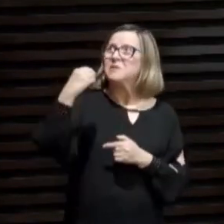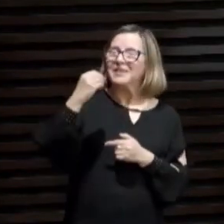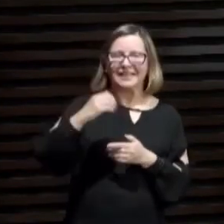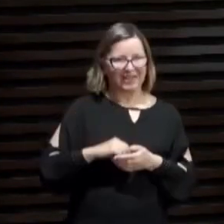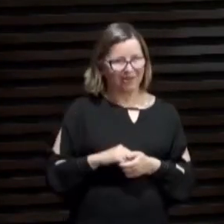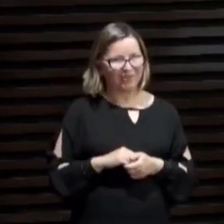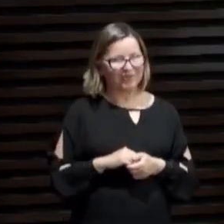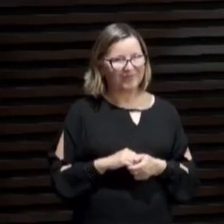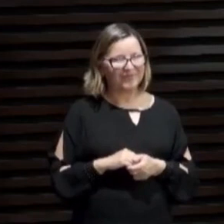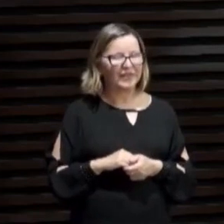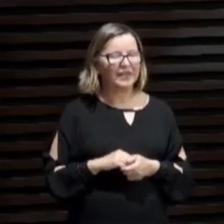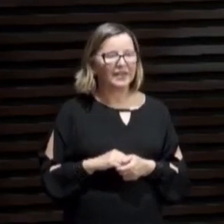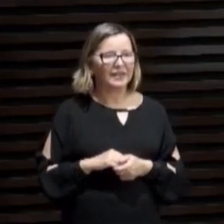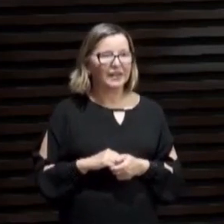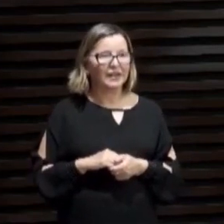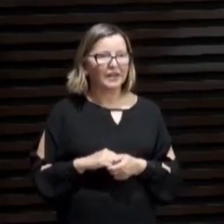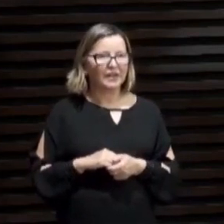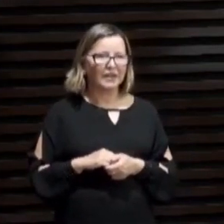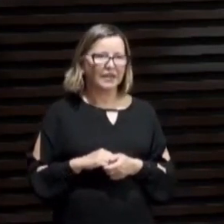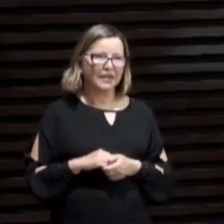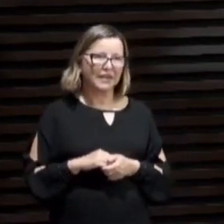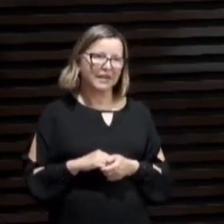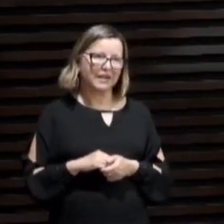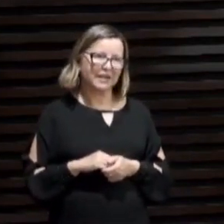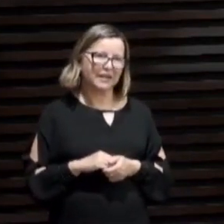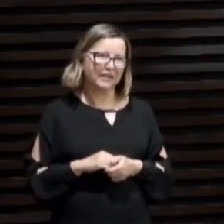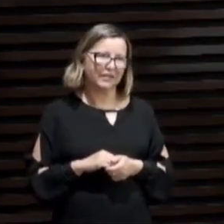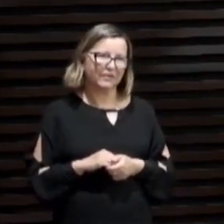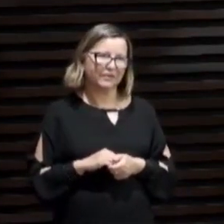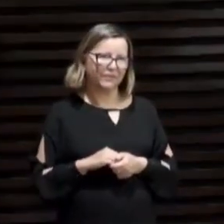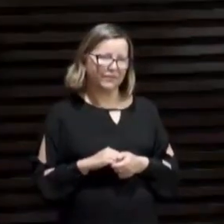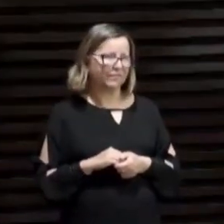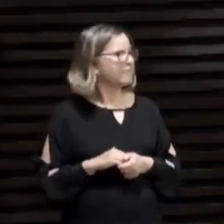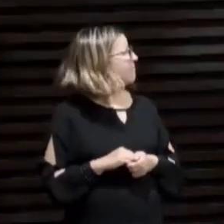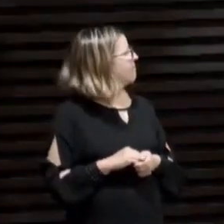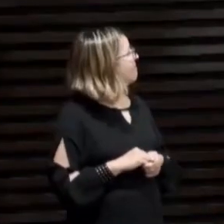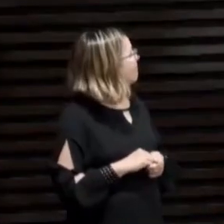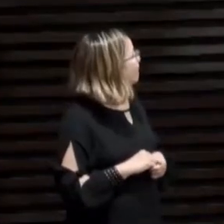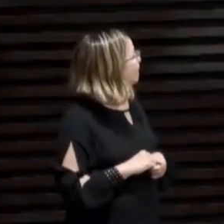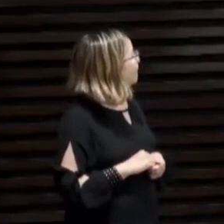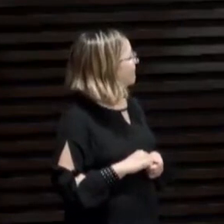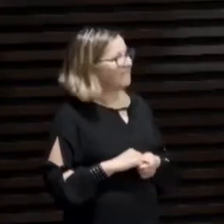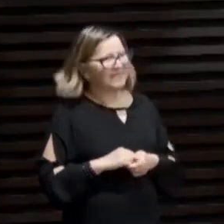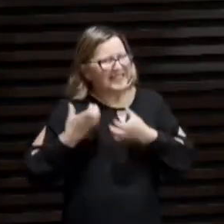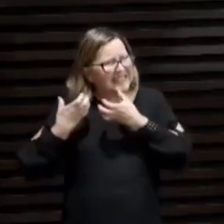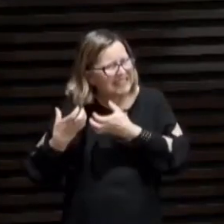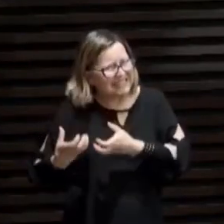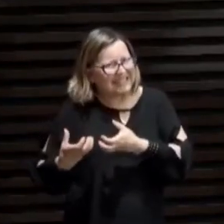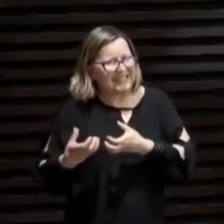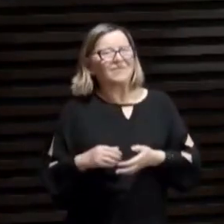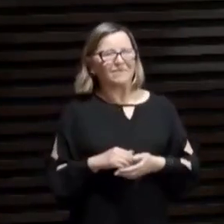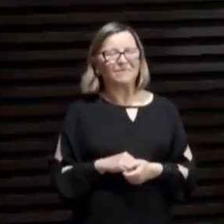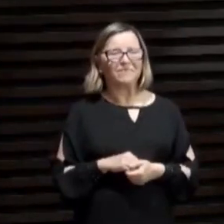Então ele faz aqui uma lamentação. Versículo 11 a 15. Disse Moisés ao Senhor: por que fizeste mal ao